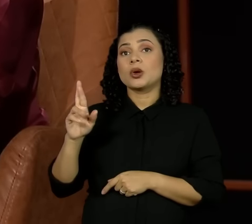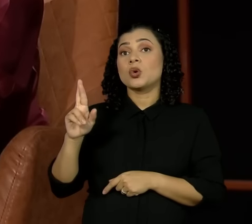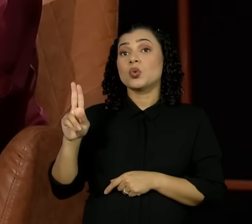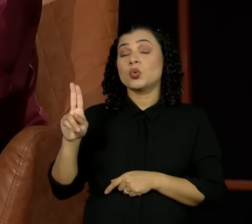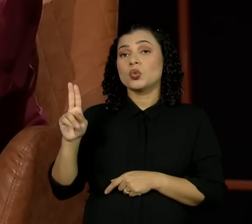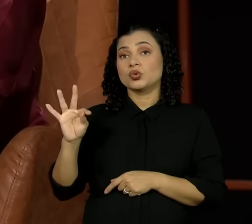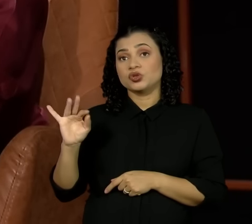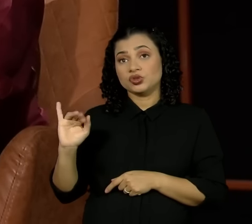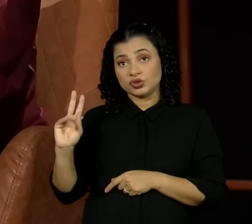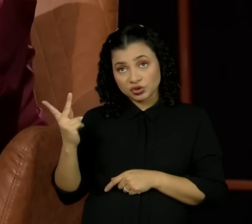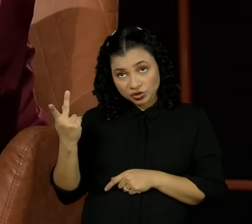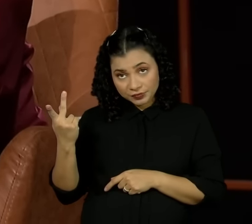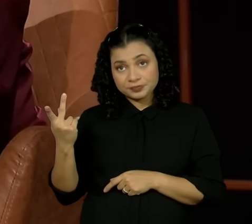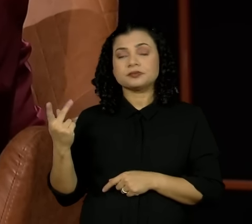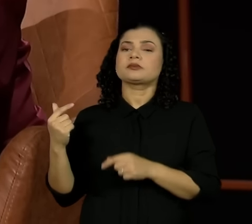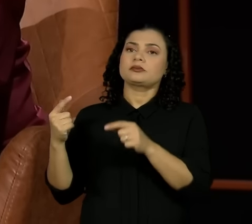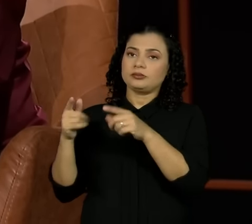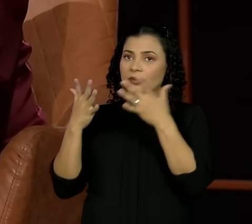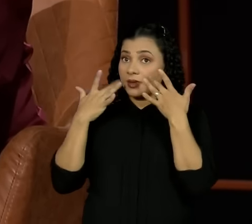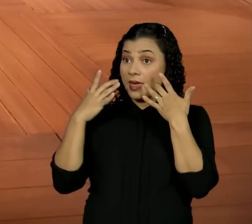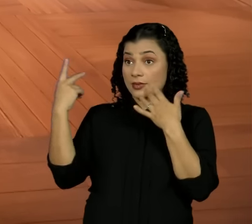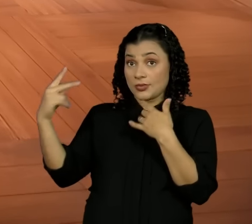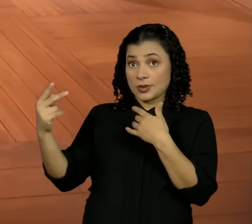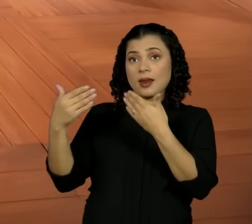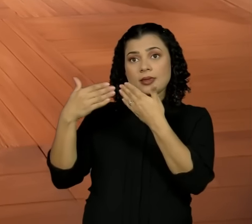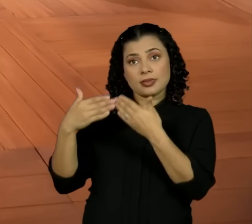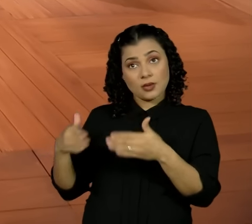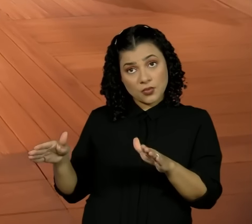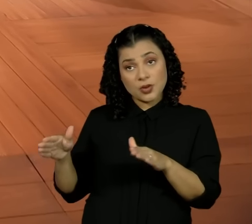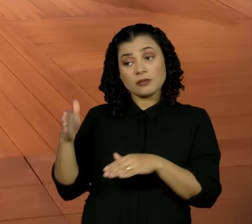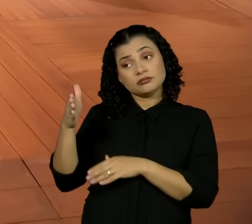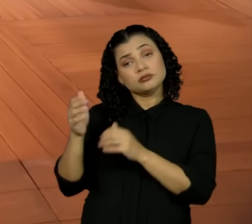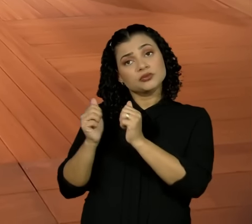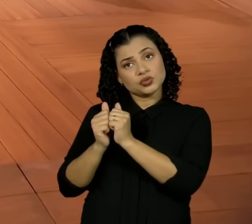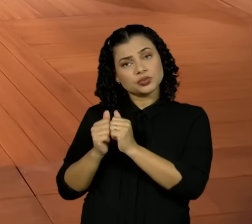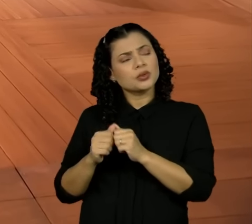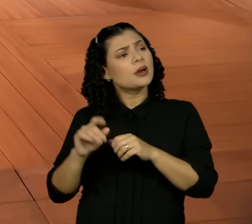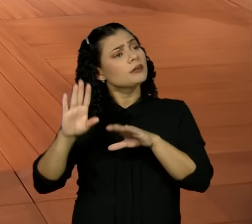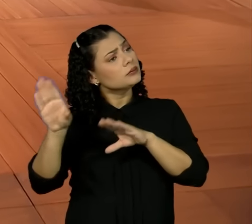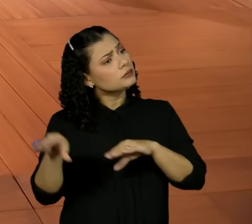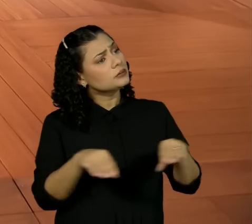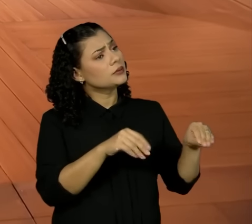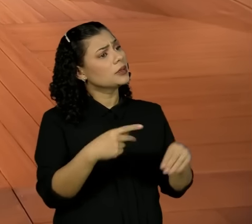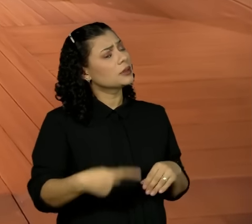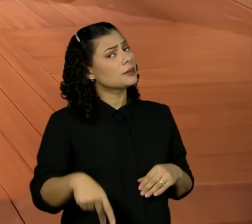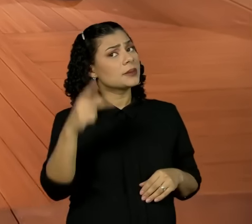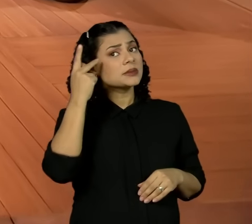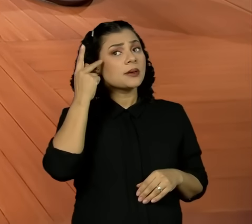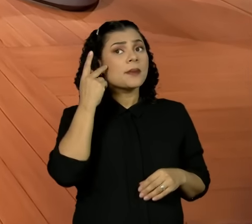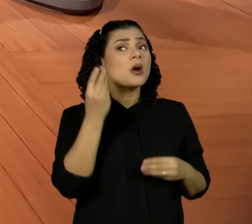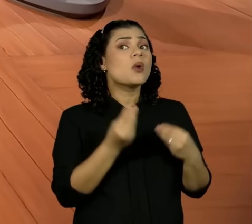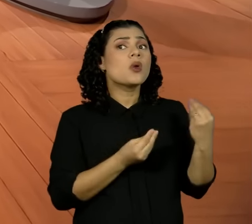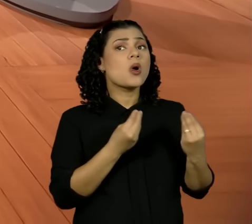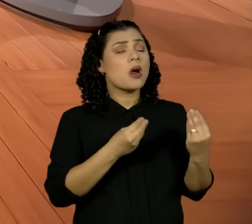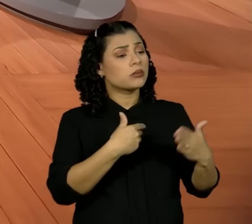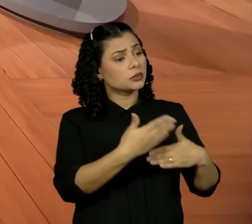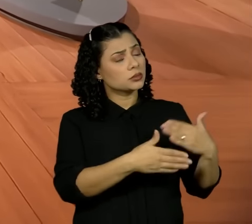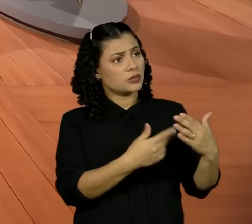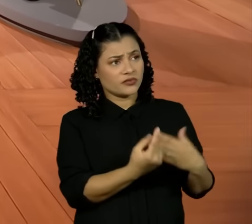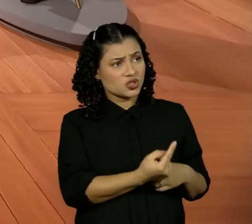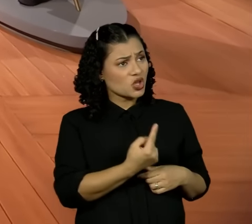Escobar, inaugurei o teatro dela. Mas aí quando você veio para São Paulo, como é que foram os seus primeiros tempos aqui? Você